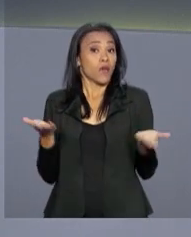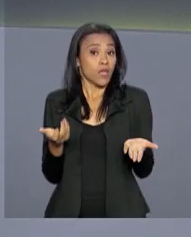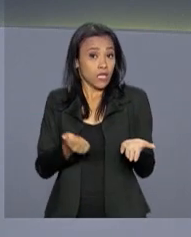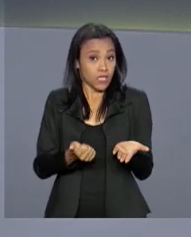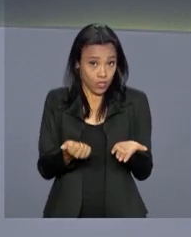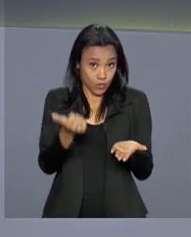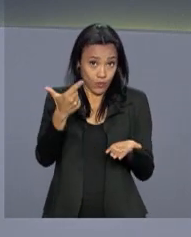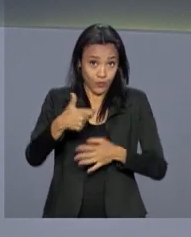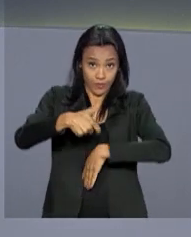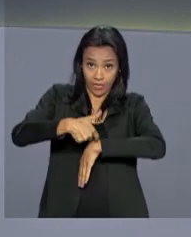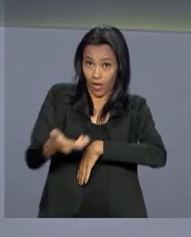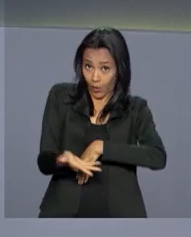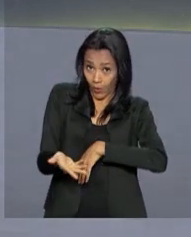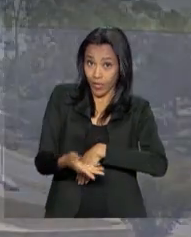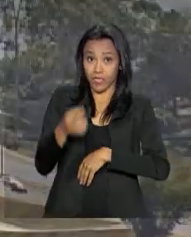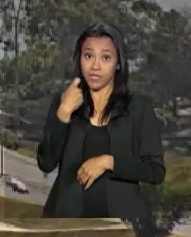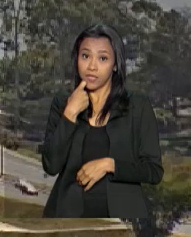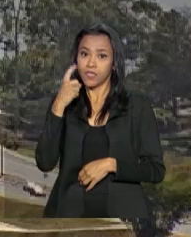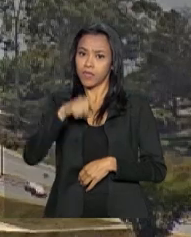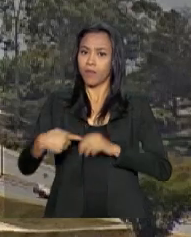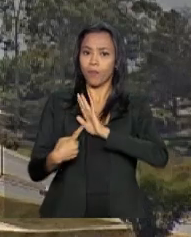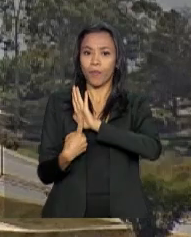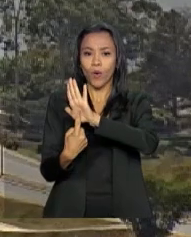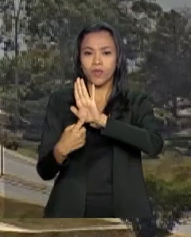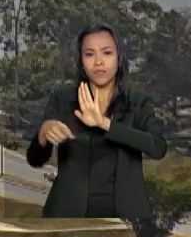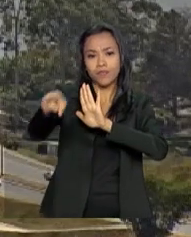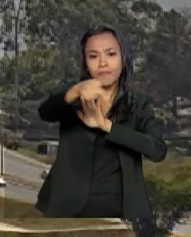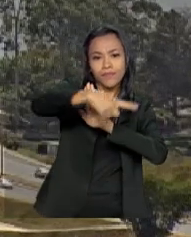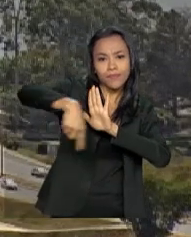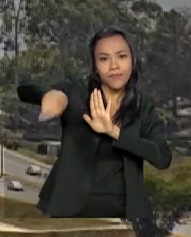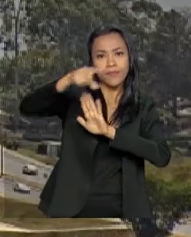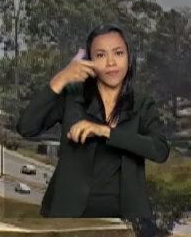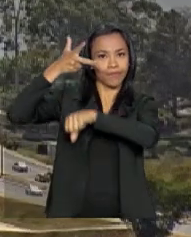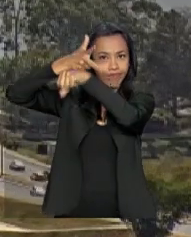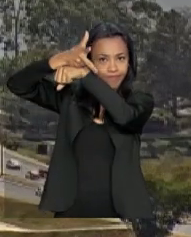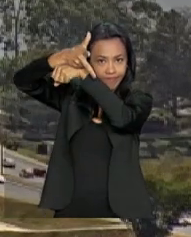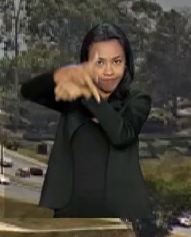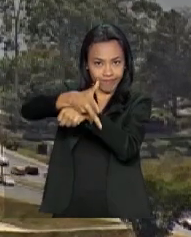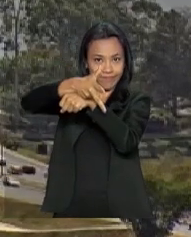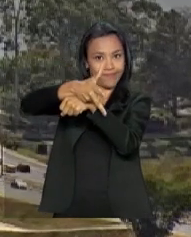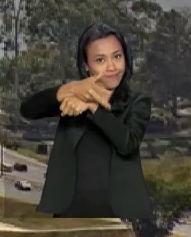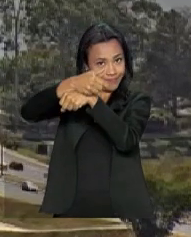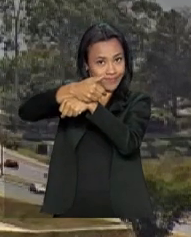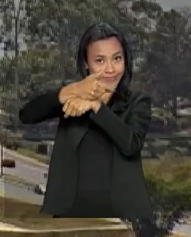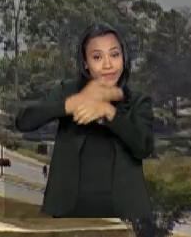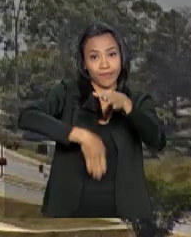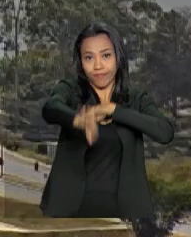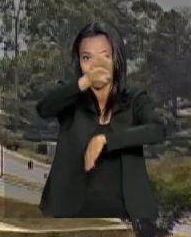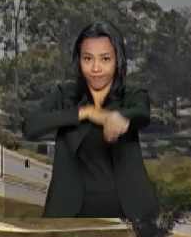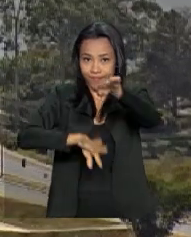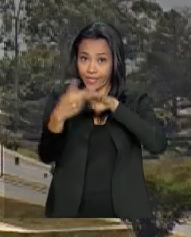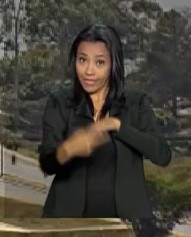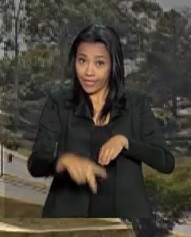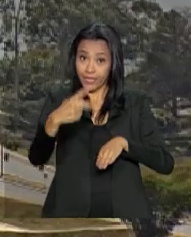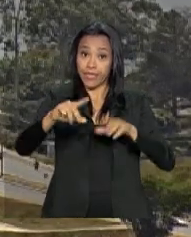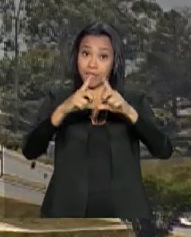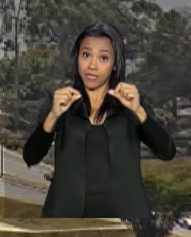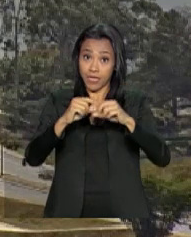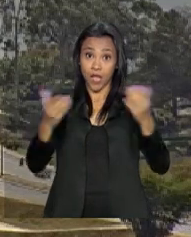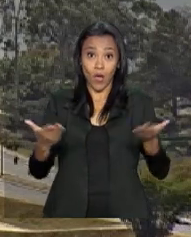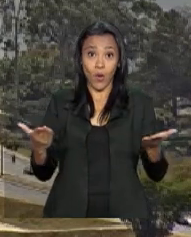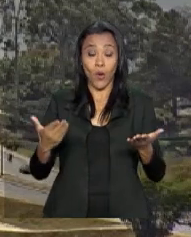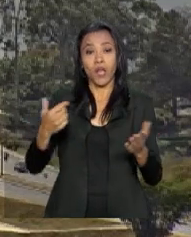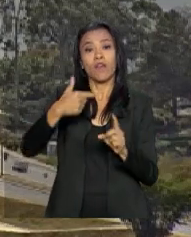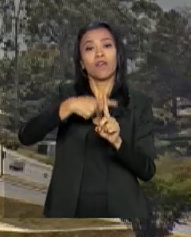desta sexta feira começa com imagens ao vivo de uma das câmeras de trânsito em brasília neste momento faz 28 graus na capital